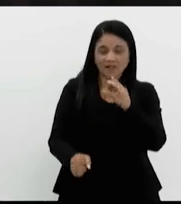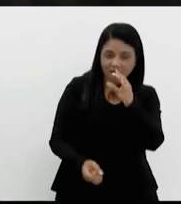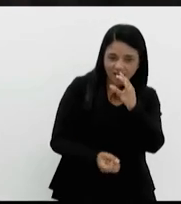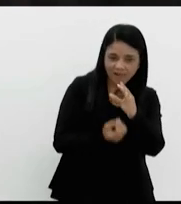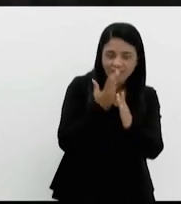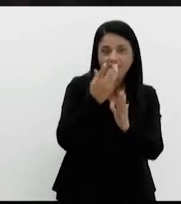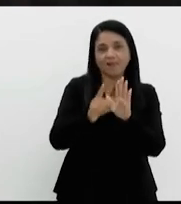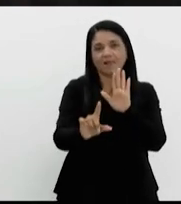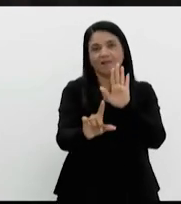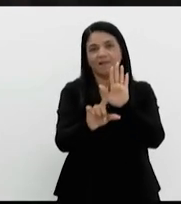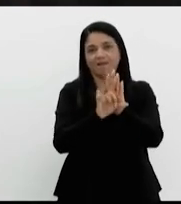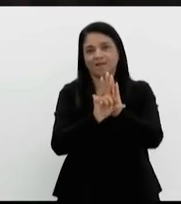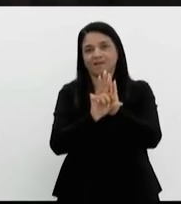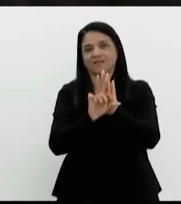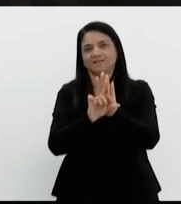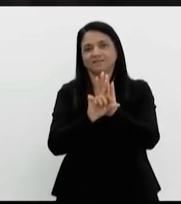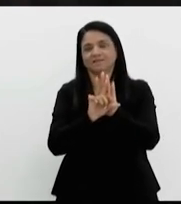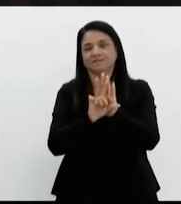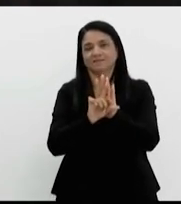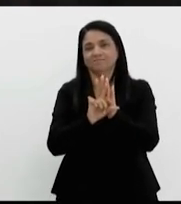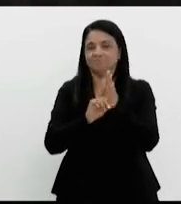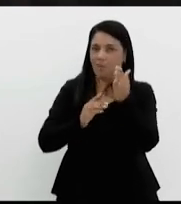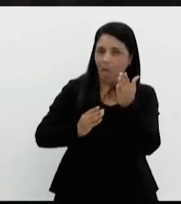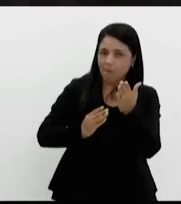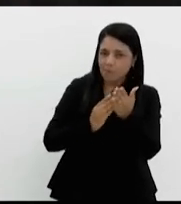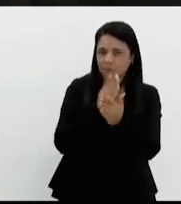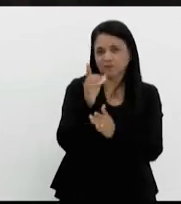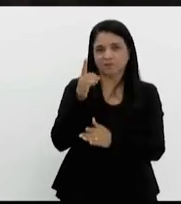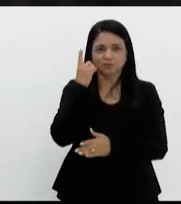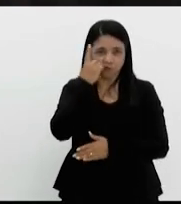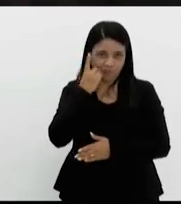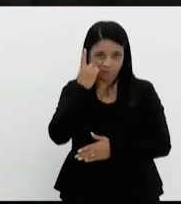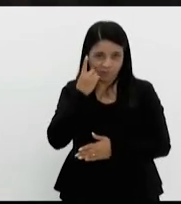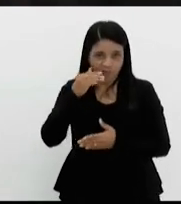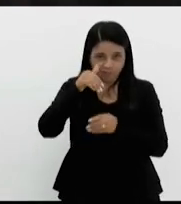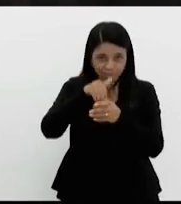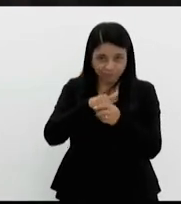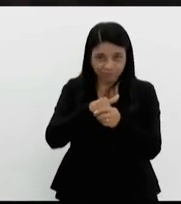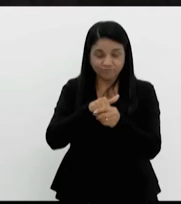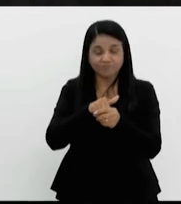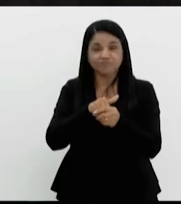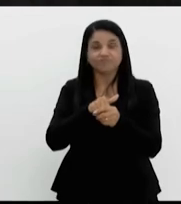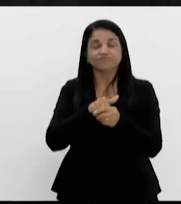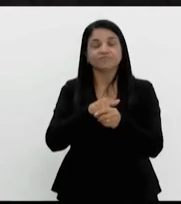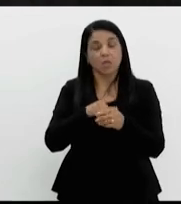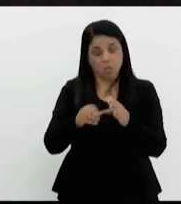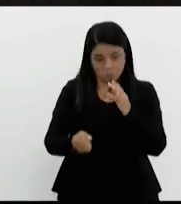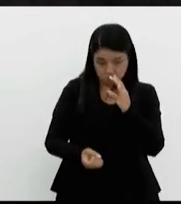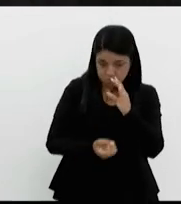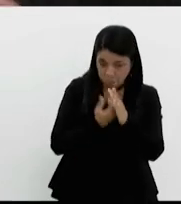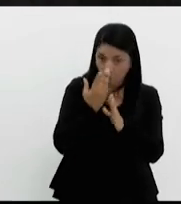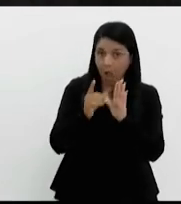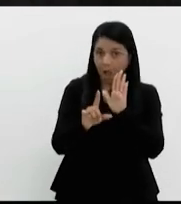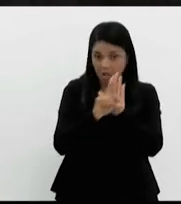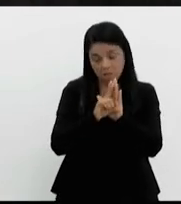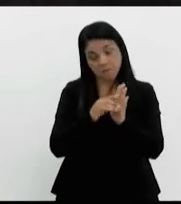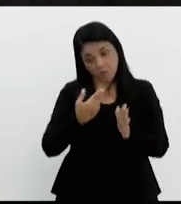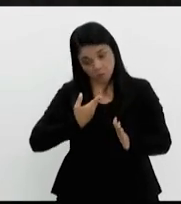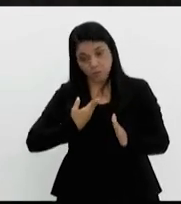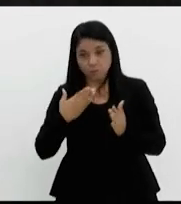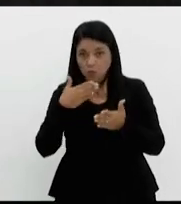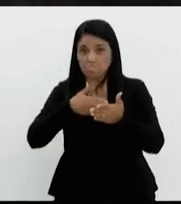lei com a aprovação dos meus colegas. Eu fui idealizador, mas meus colegas podiam barrar, mas